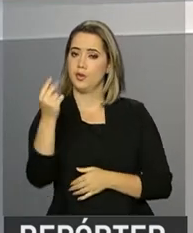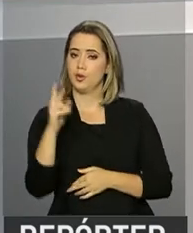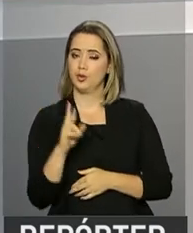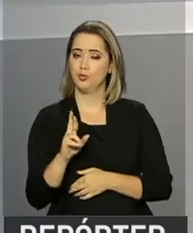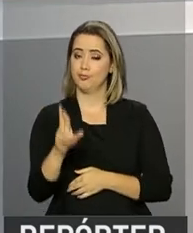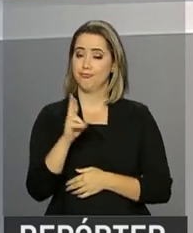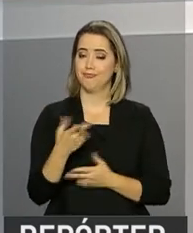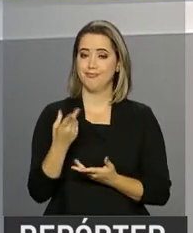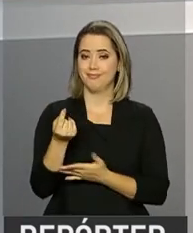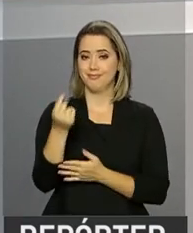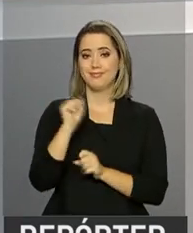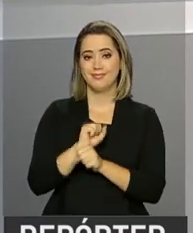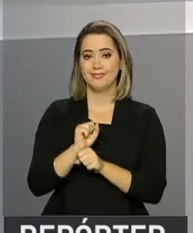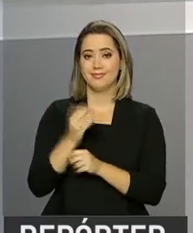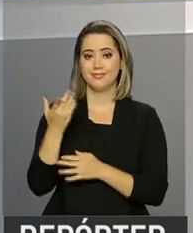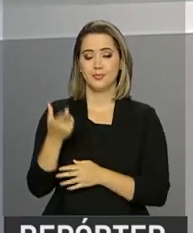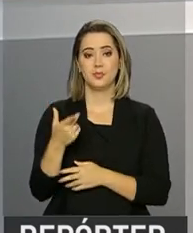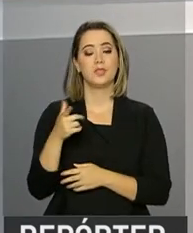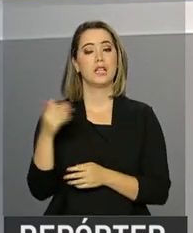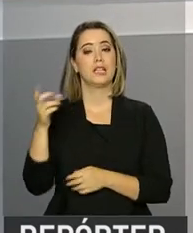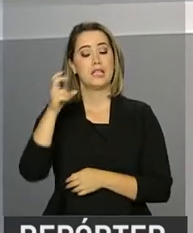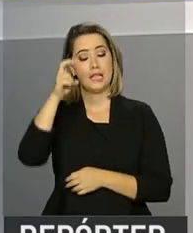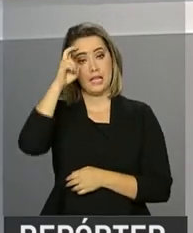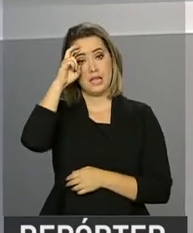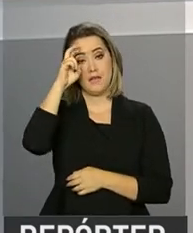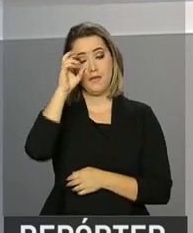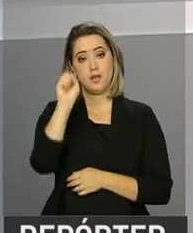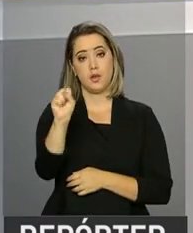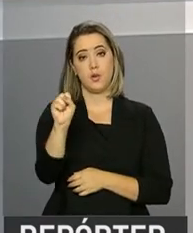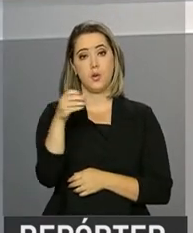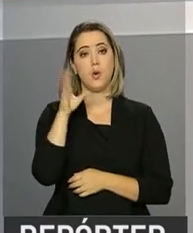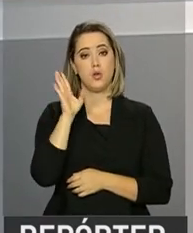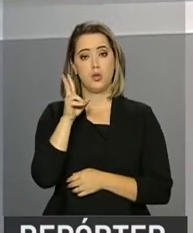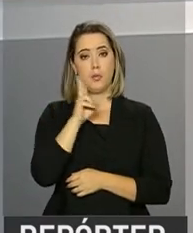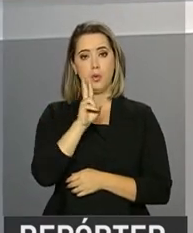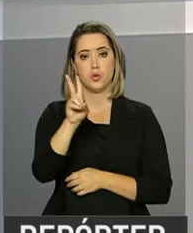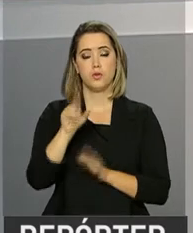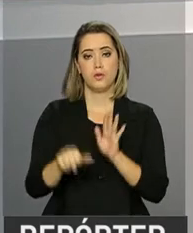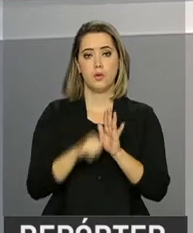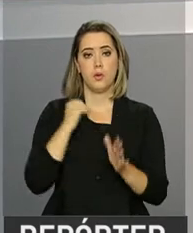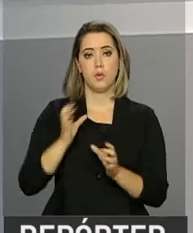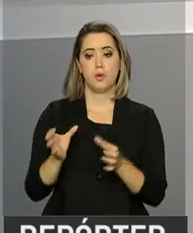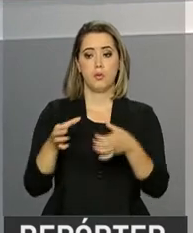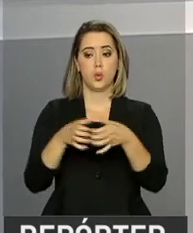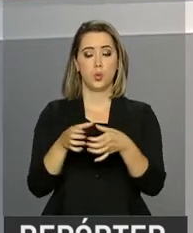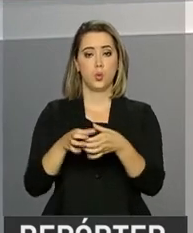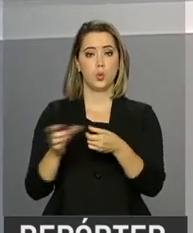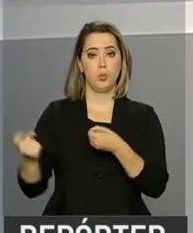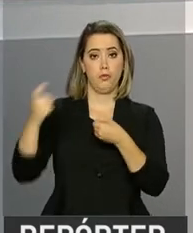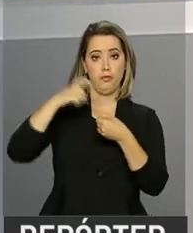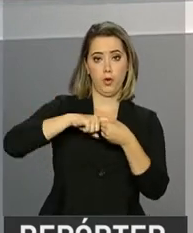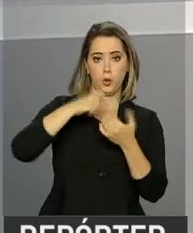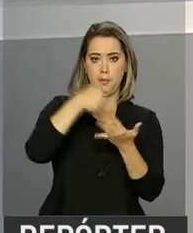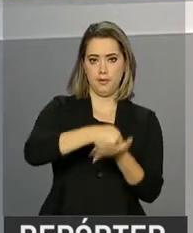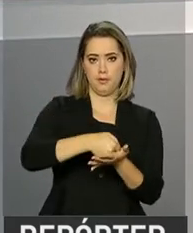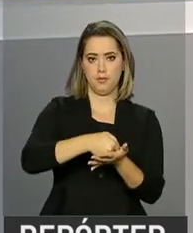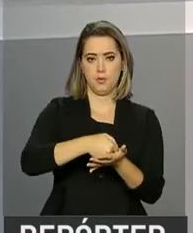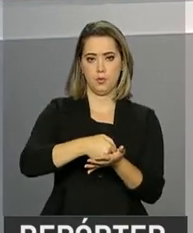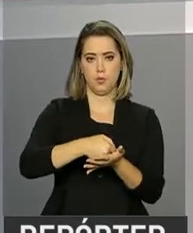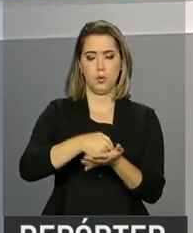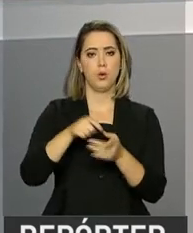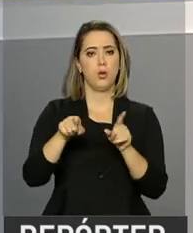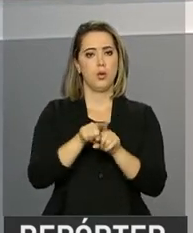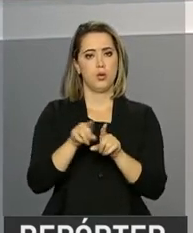nesta quinta feira dia 8 a receita federal abre consulta ao primeiro lote de restituição do imposto de renda o lote